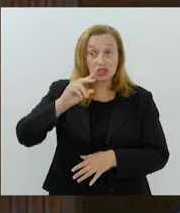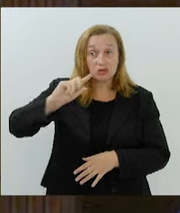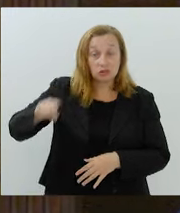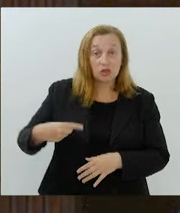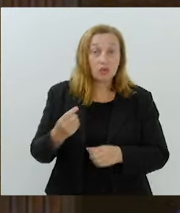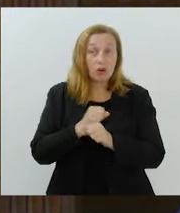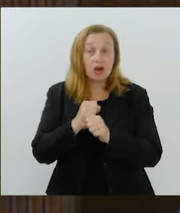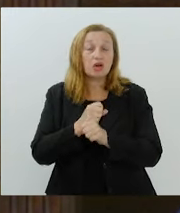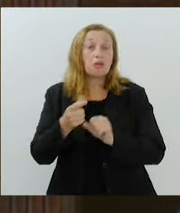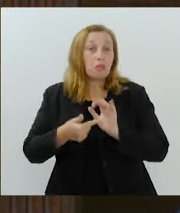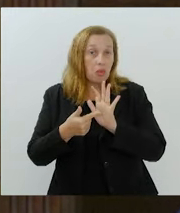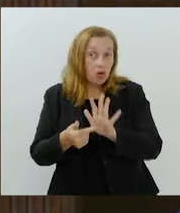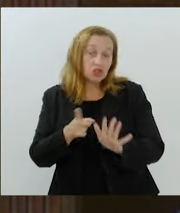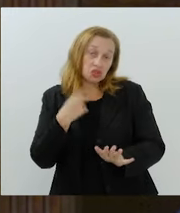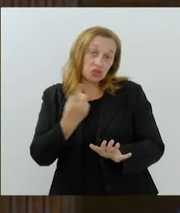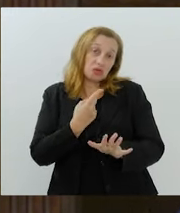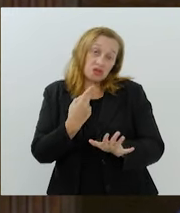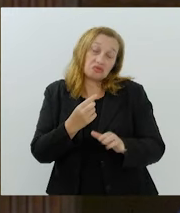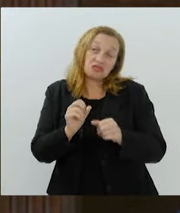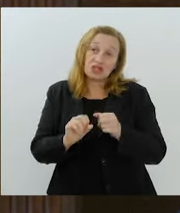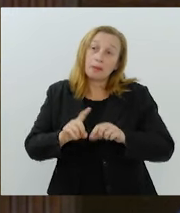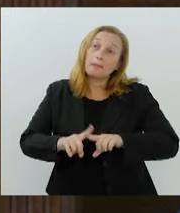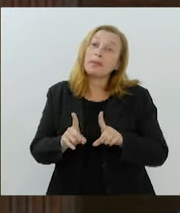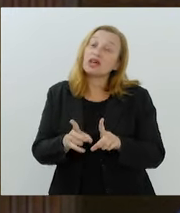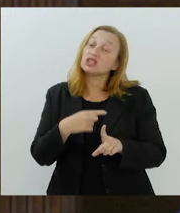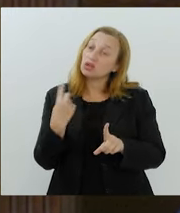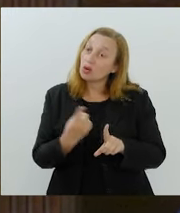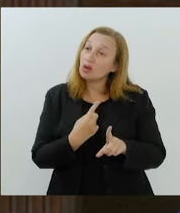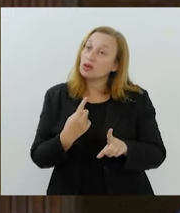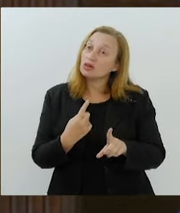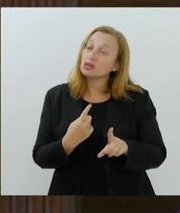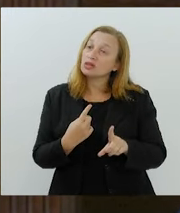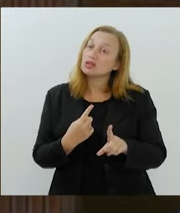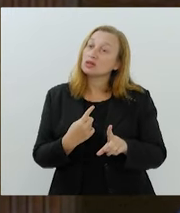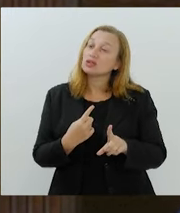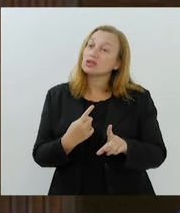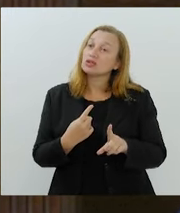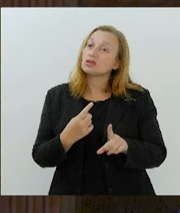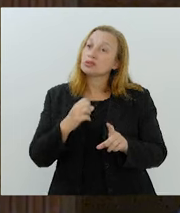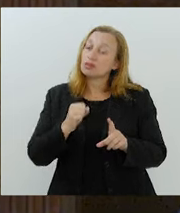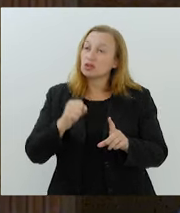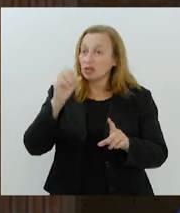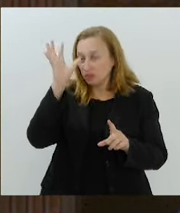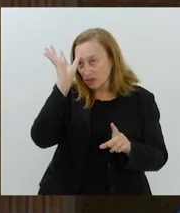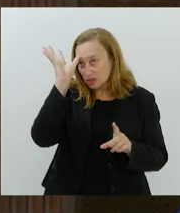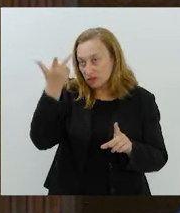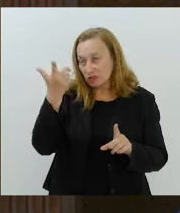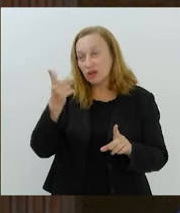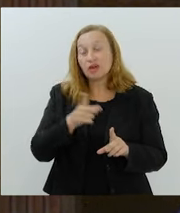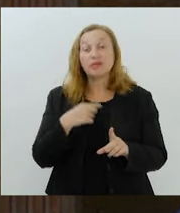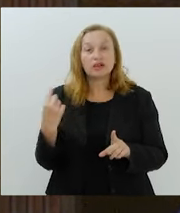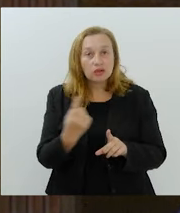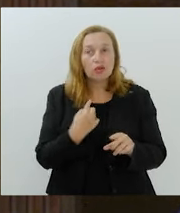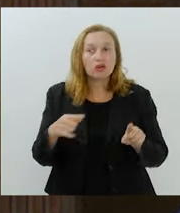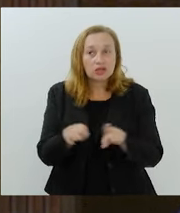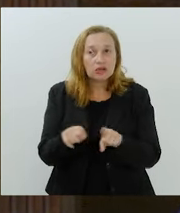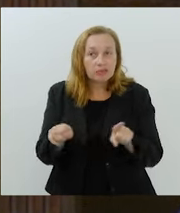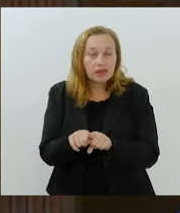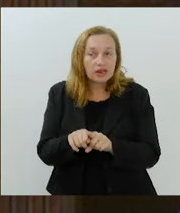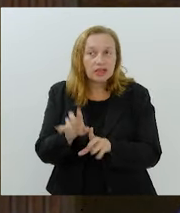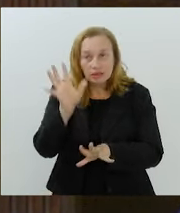o que a gente fez, mas nós somos a solução, e é para nós também essa